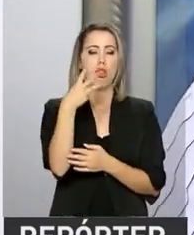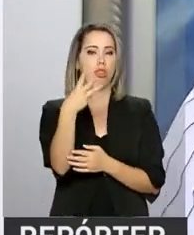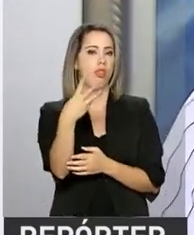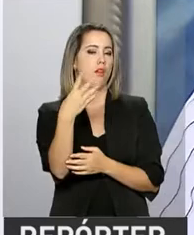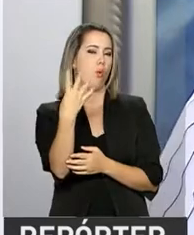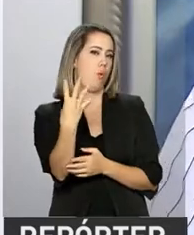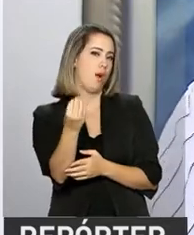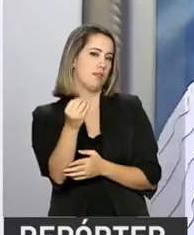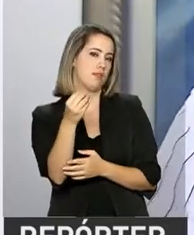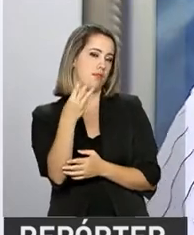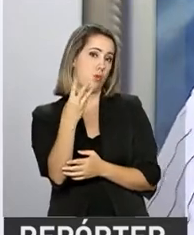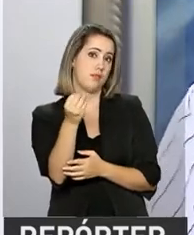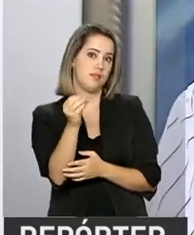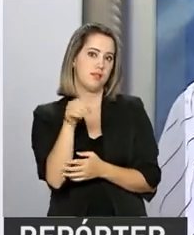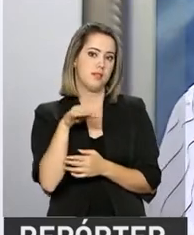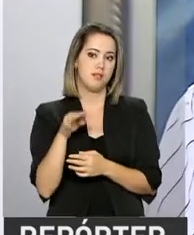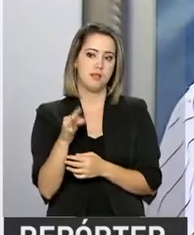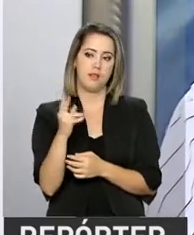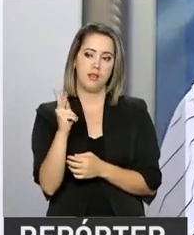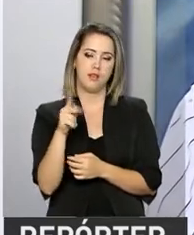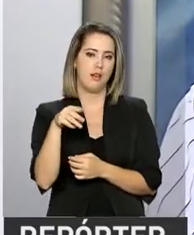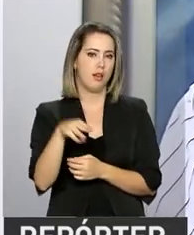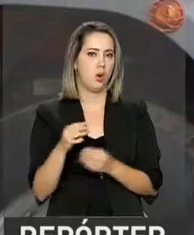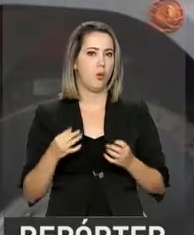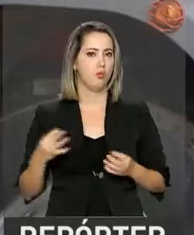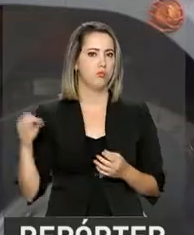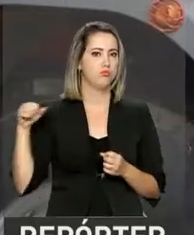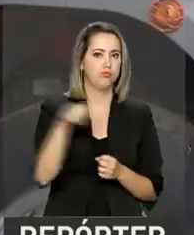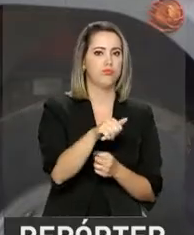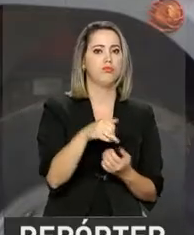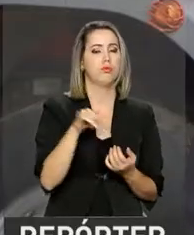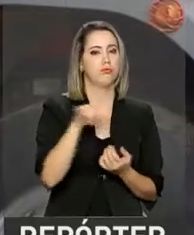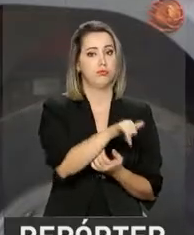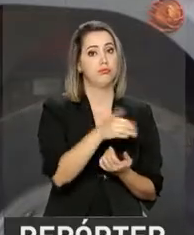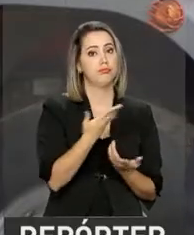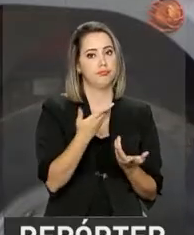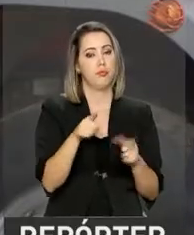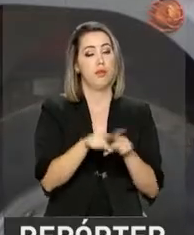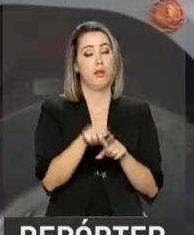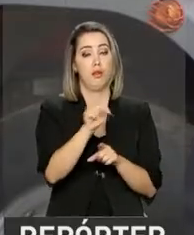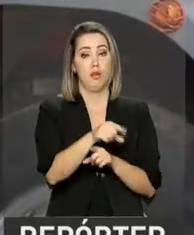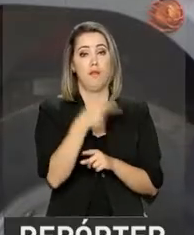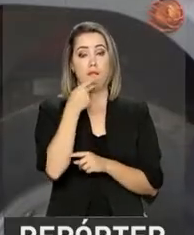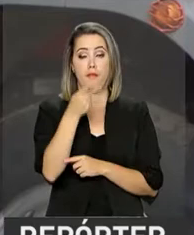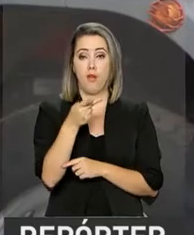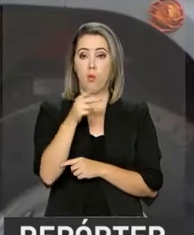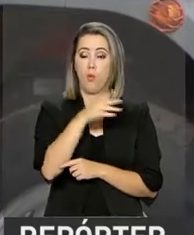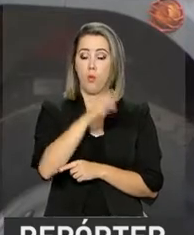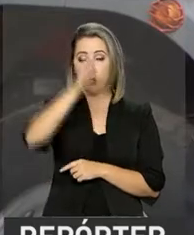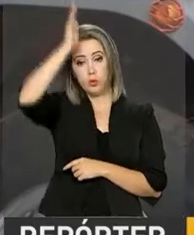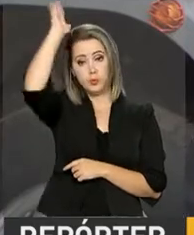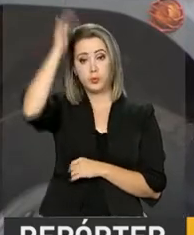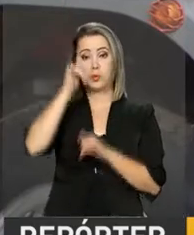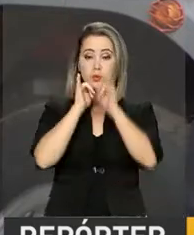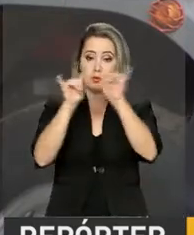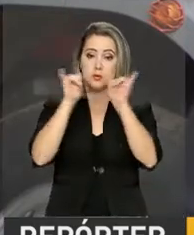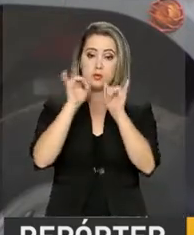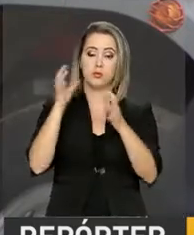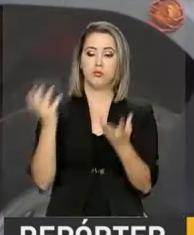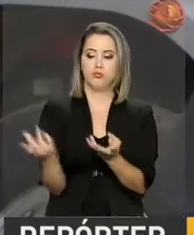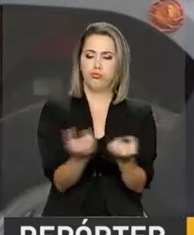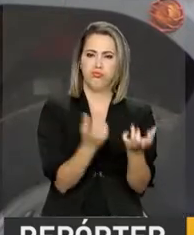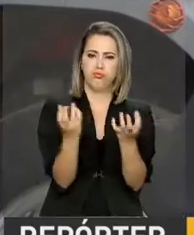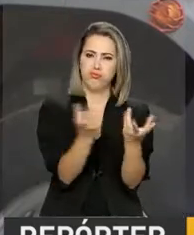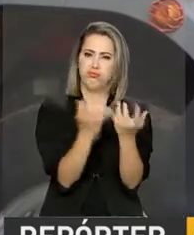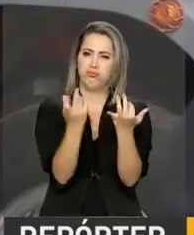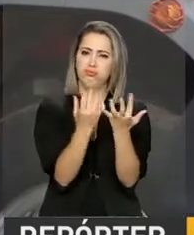a 430, 450 km por hora. O Corpo de Bombeiros alerta a população quanto aos riscos de incêndios florestais